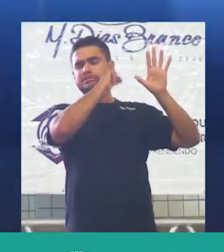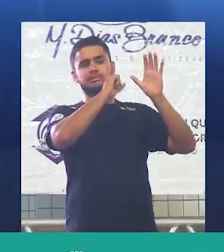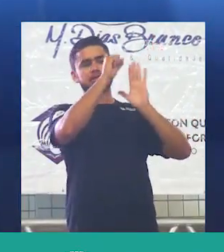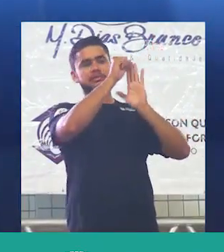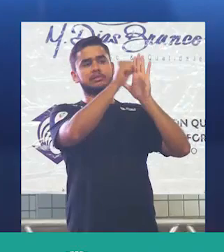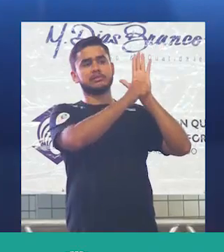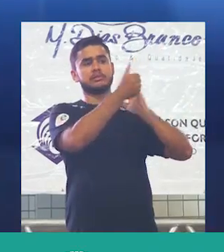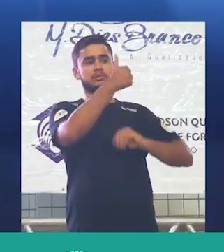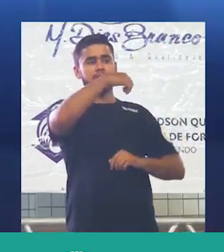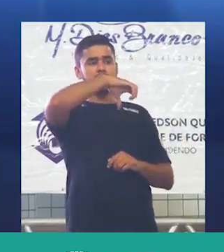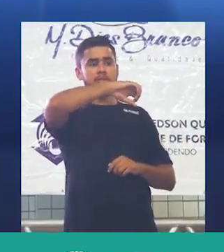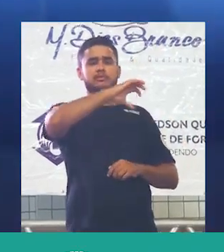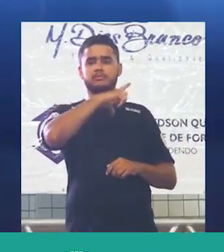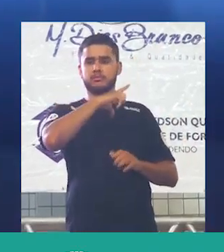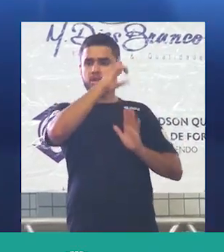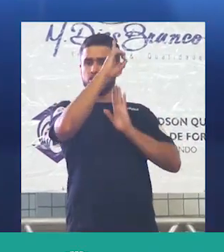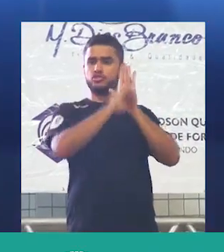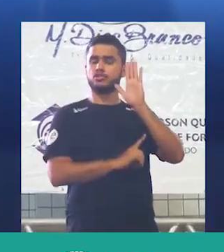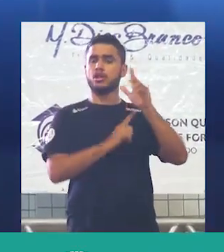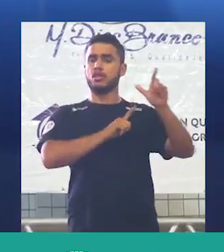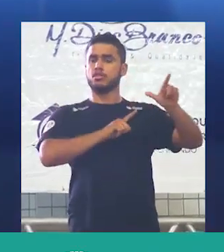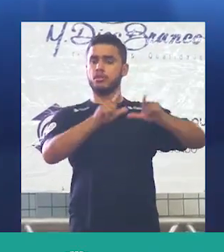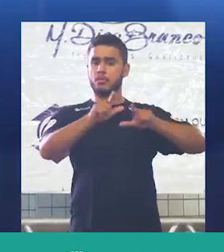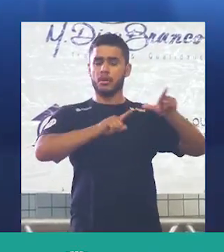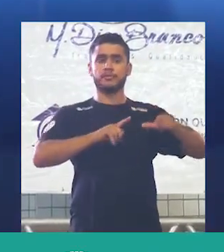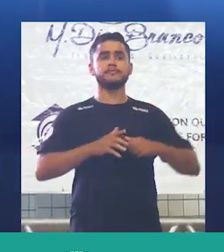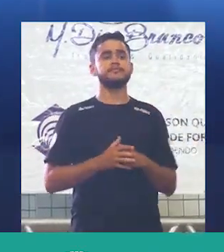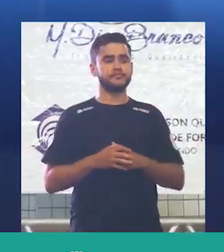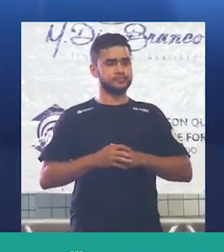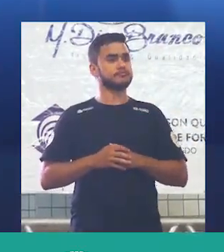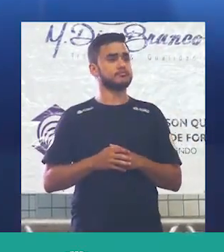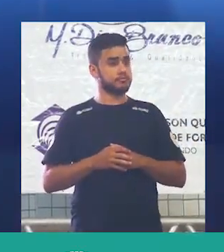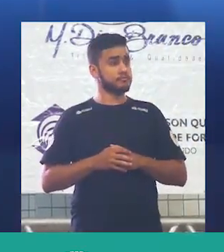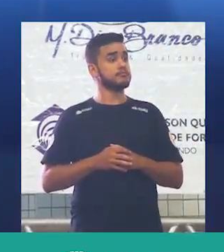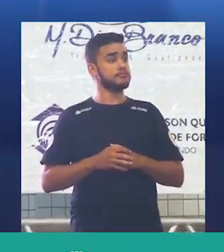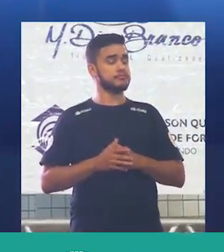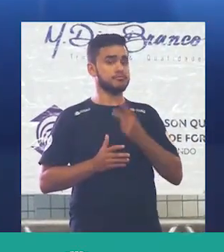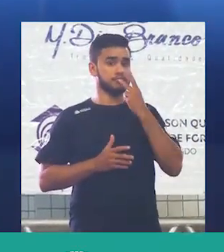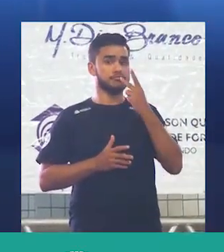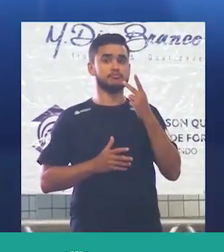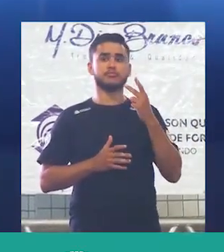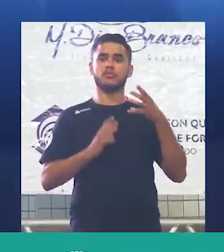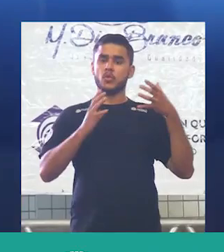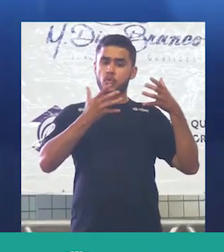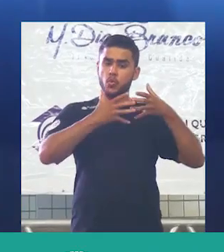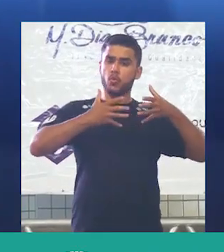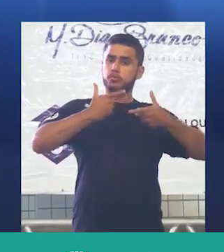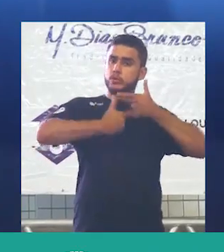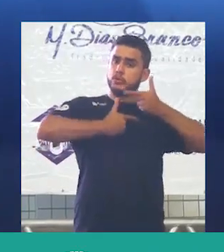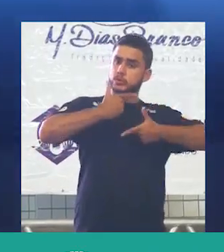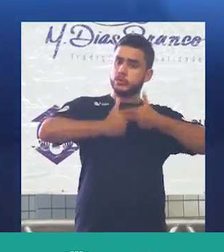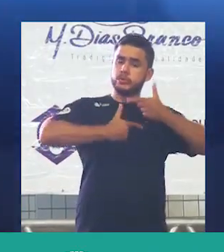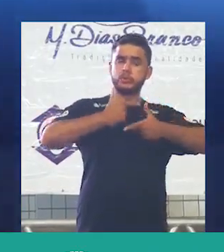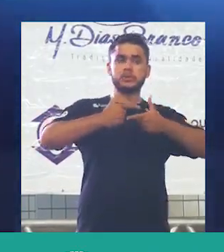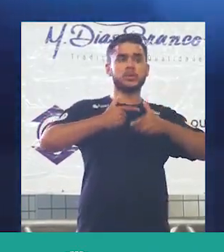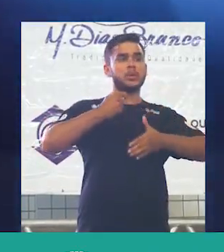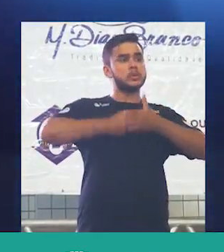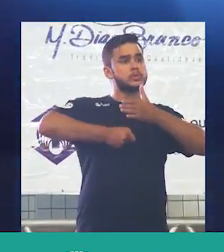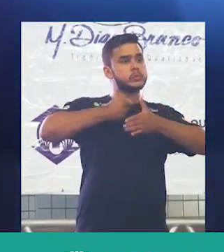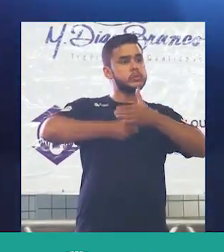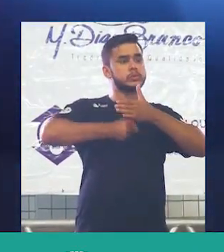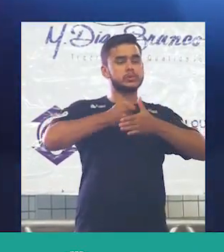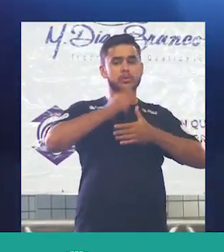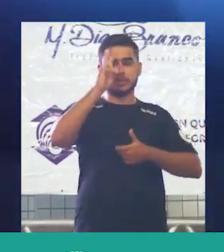século XIX já existiam direitos trabalhistas, quando resultado do movimento operário. Aí você pegou lá no